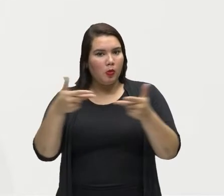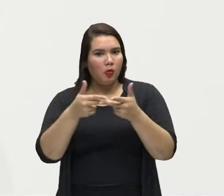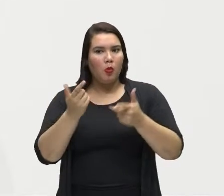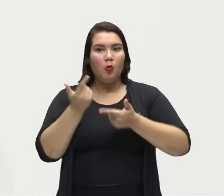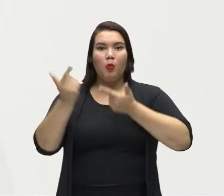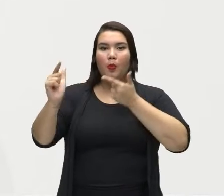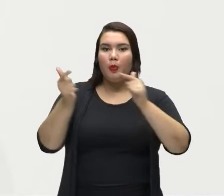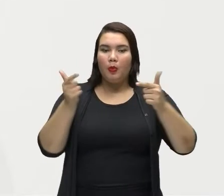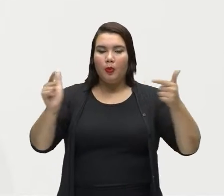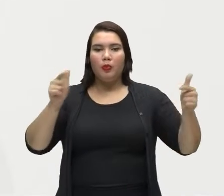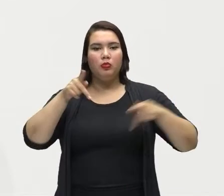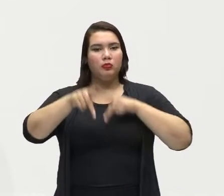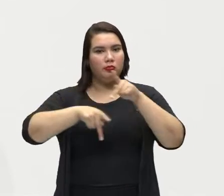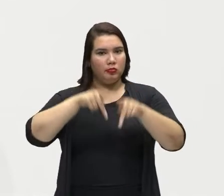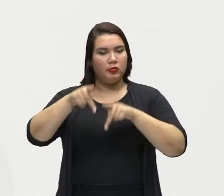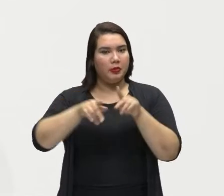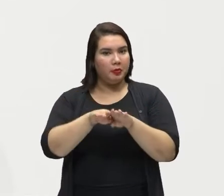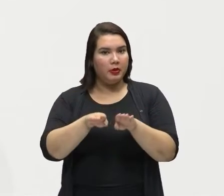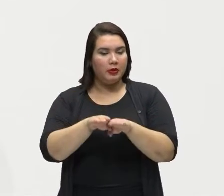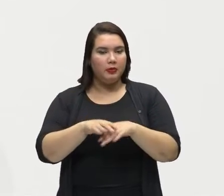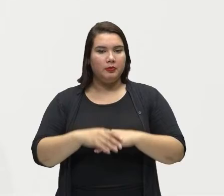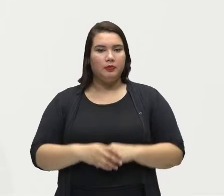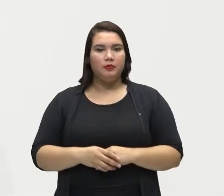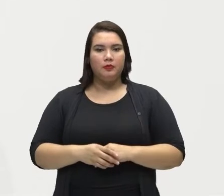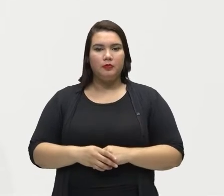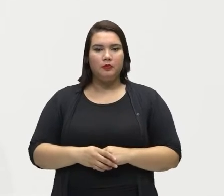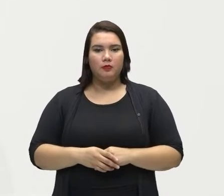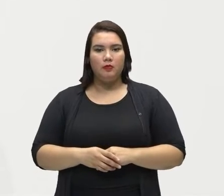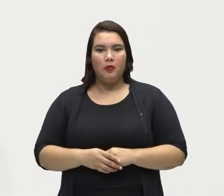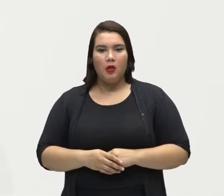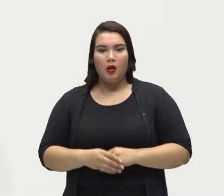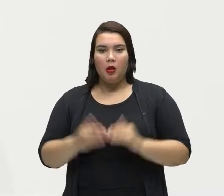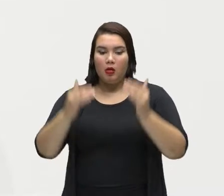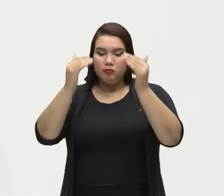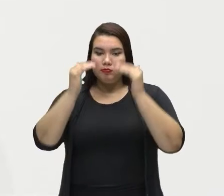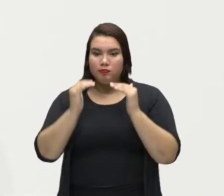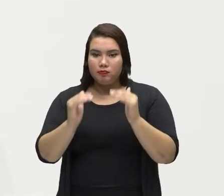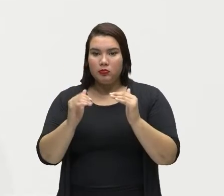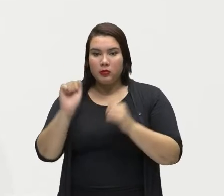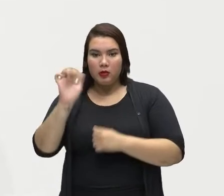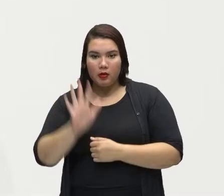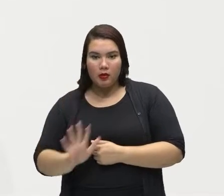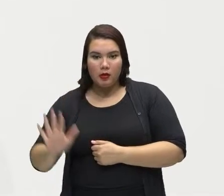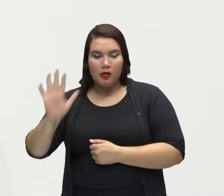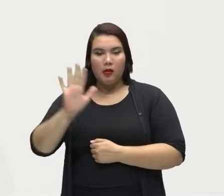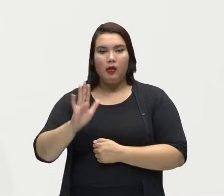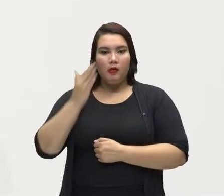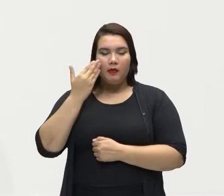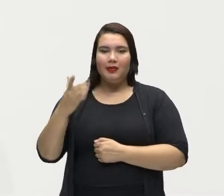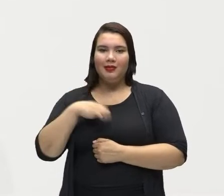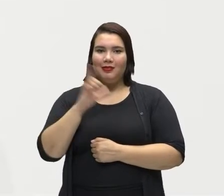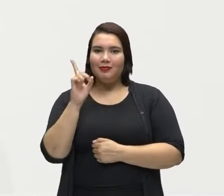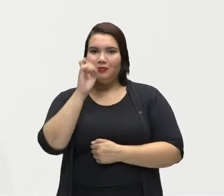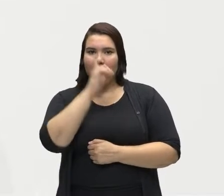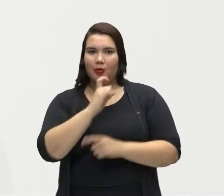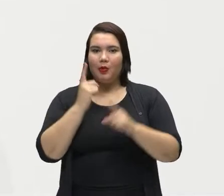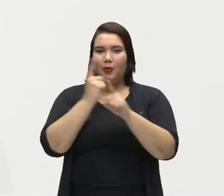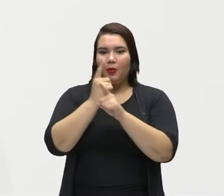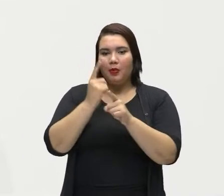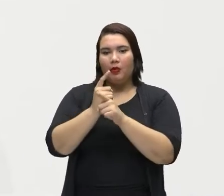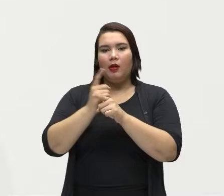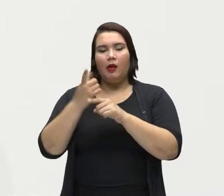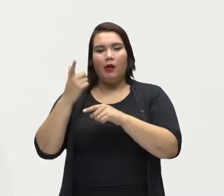atividades comerciais com esses povos. Já a galera da África negra subsaariana, eles tinham mais dificuldade de manter